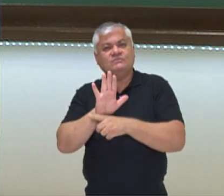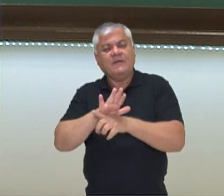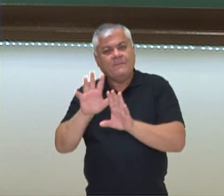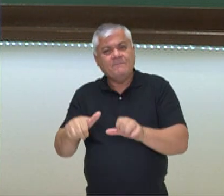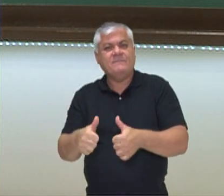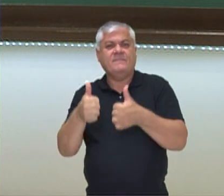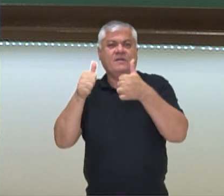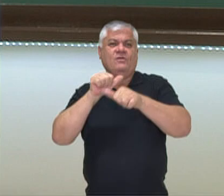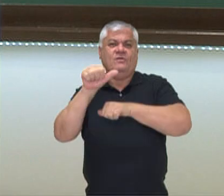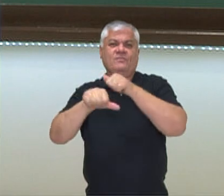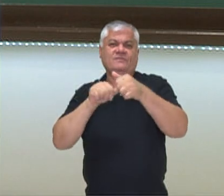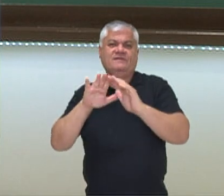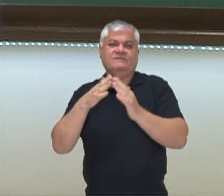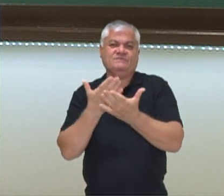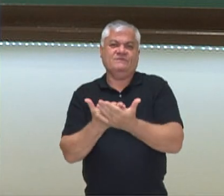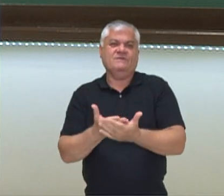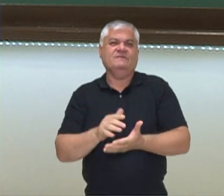melhor?